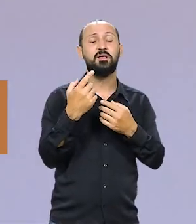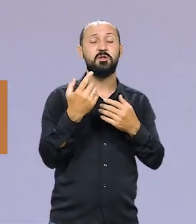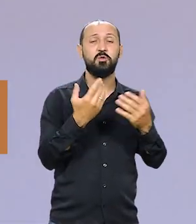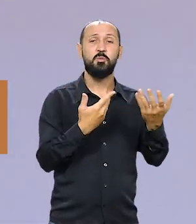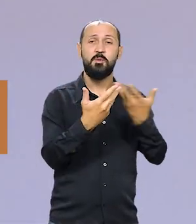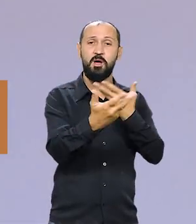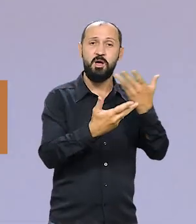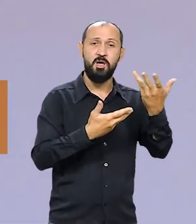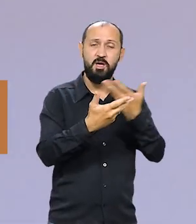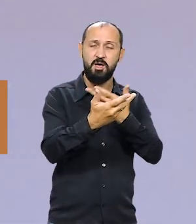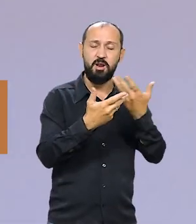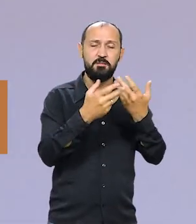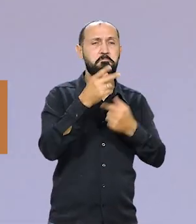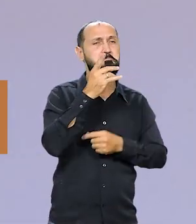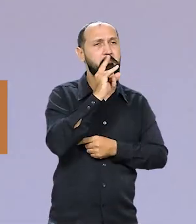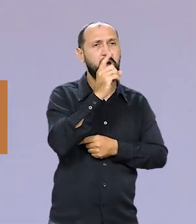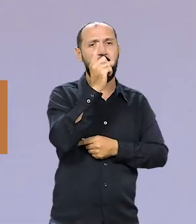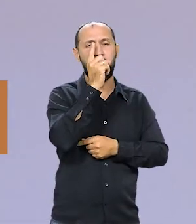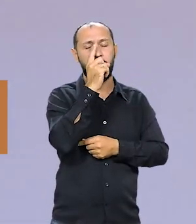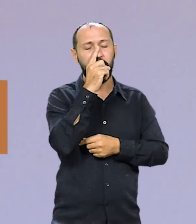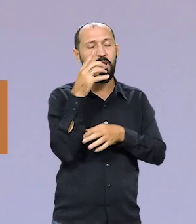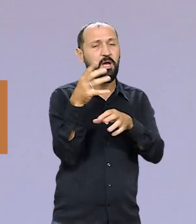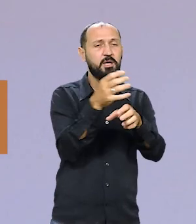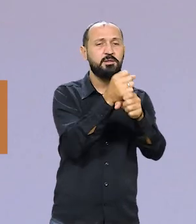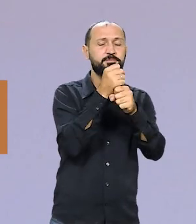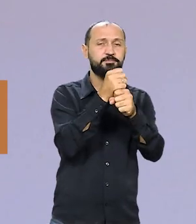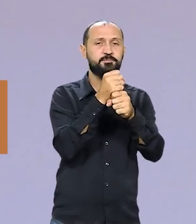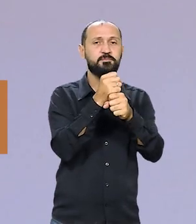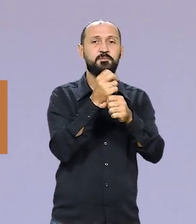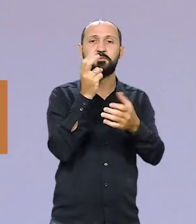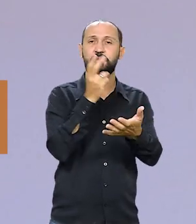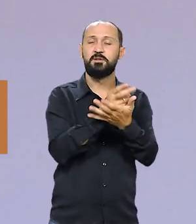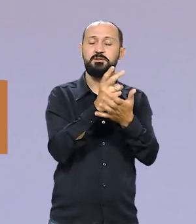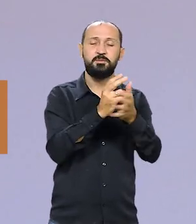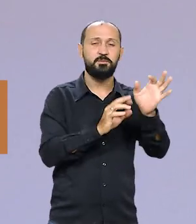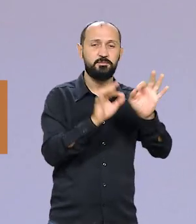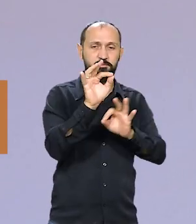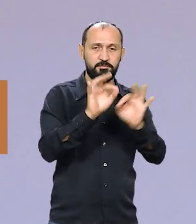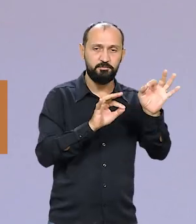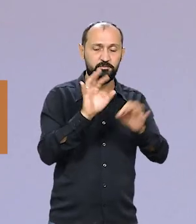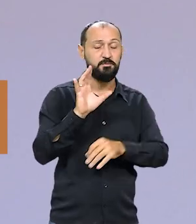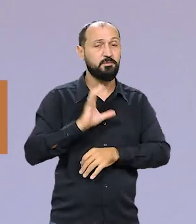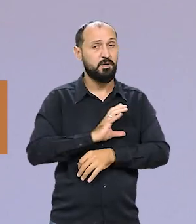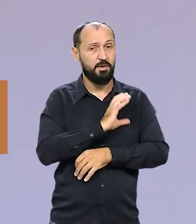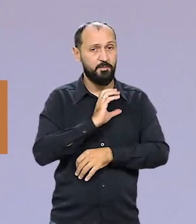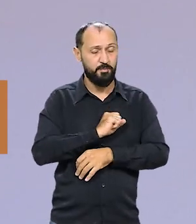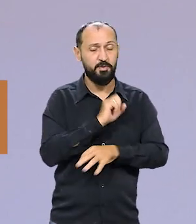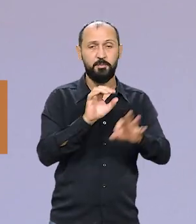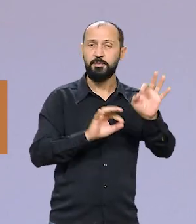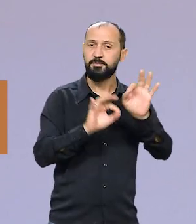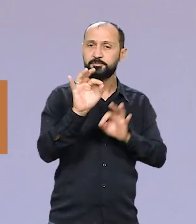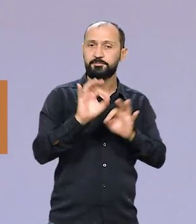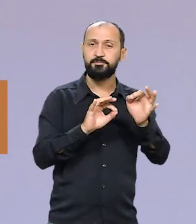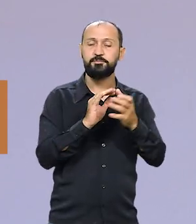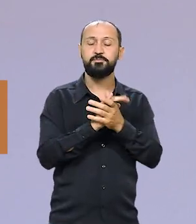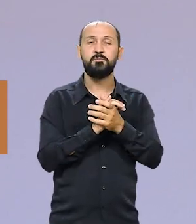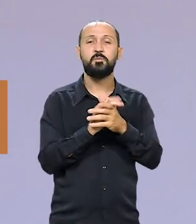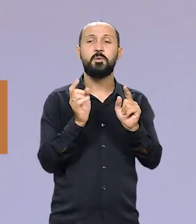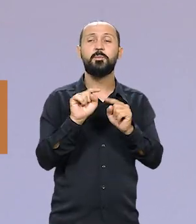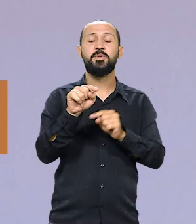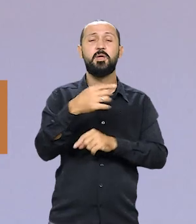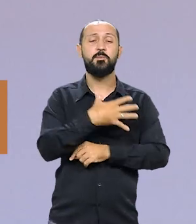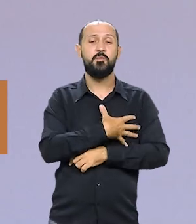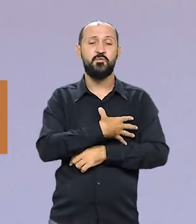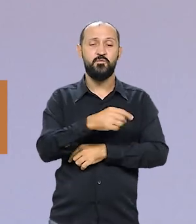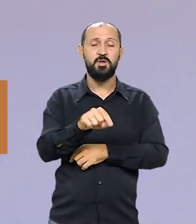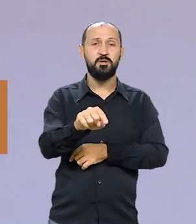confiança numa relação, num vínculo, seja pai, mãe, com a criança, ela é sempre construída. O amor é uma construção. Não é